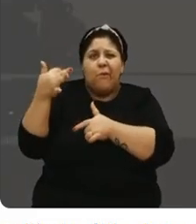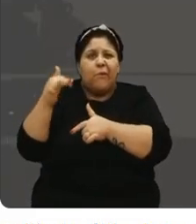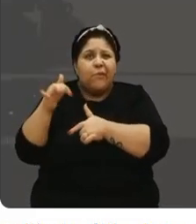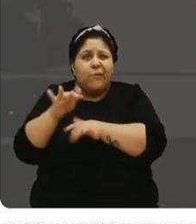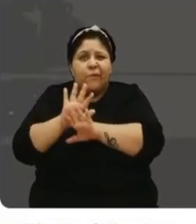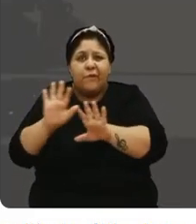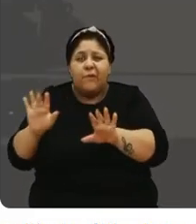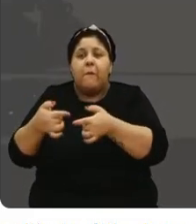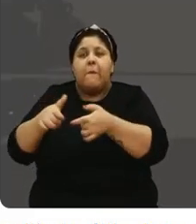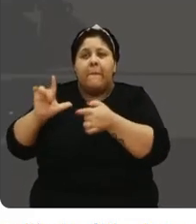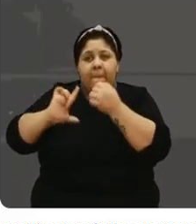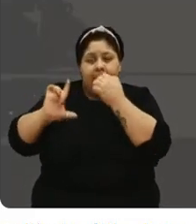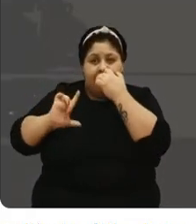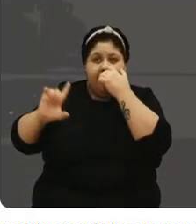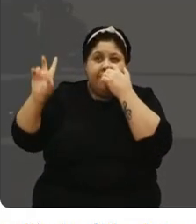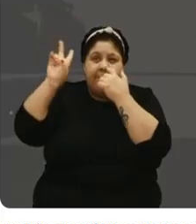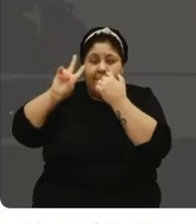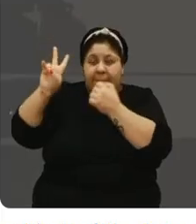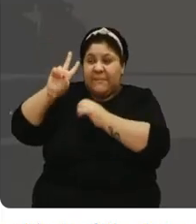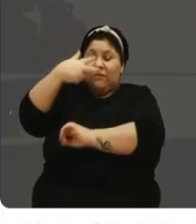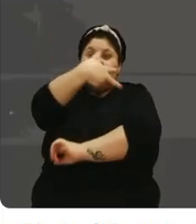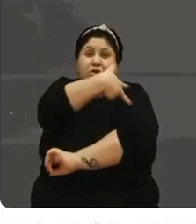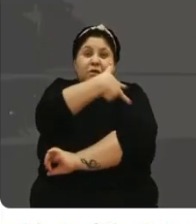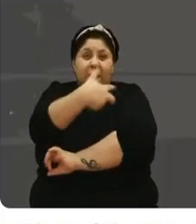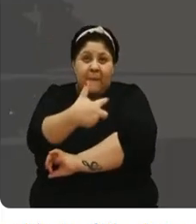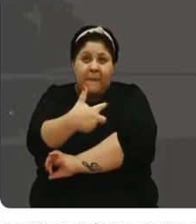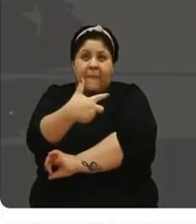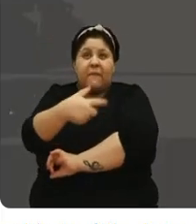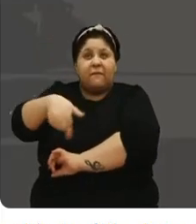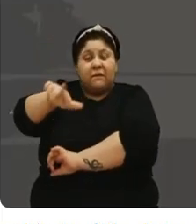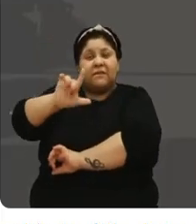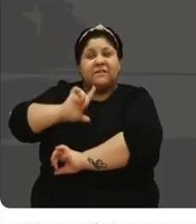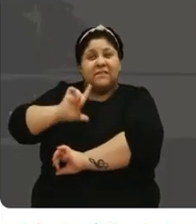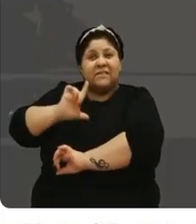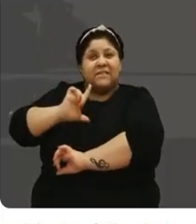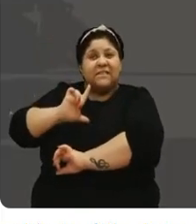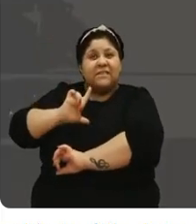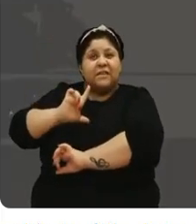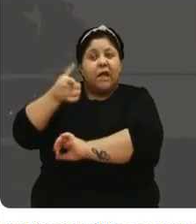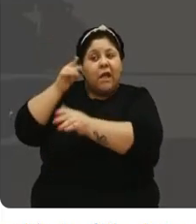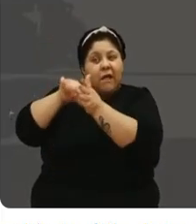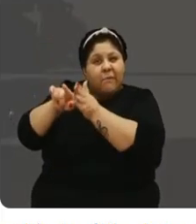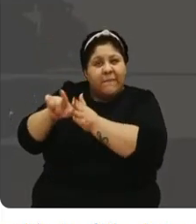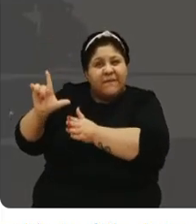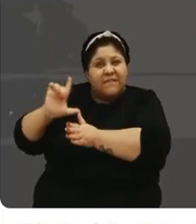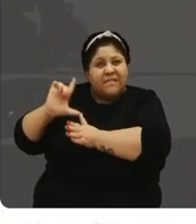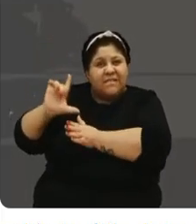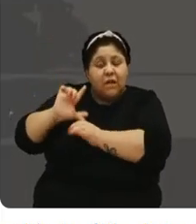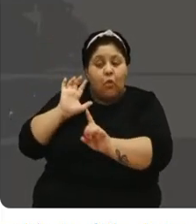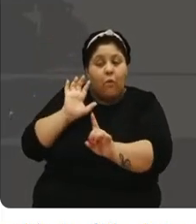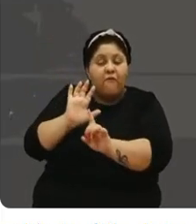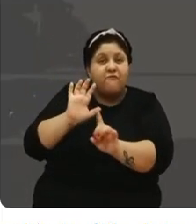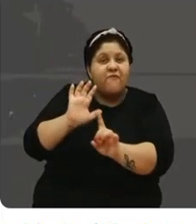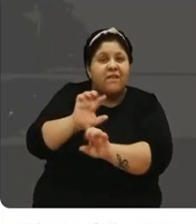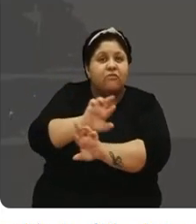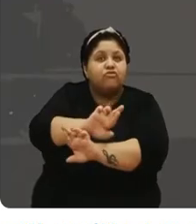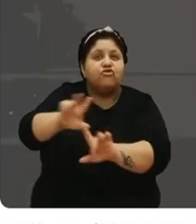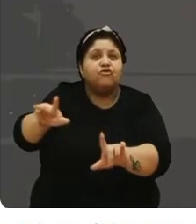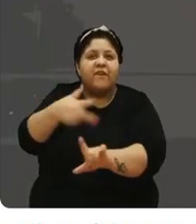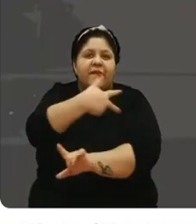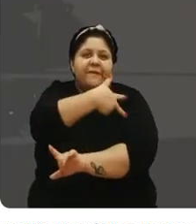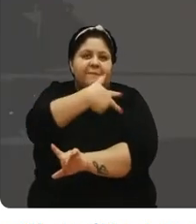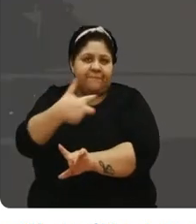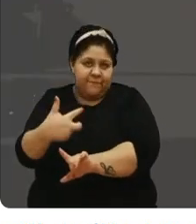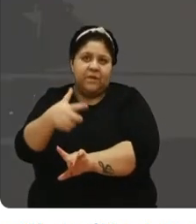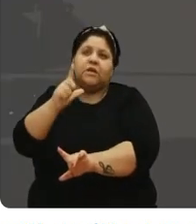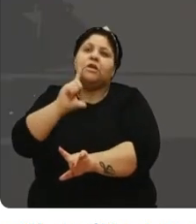queixa simples, mas tem um histórico de vacinação, a gente tem que começar a investigar se tem algum efeito adverso nessas crianças.